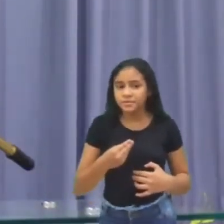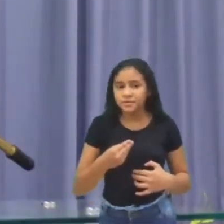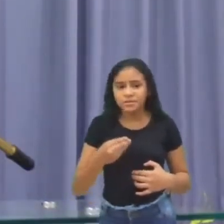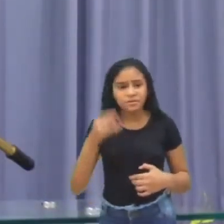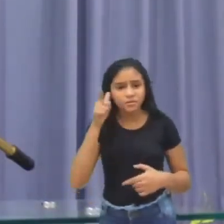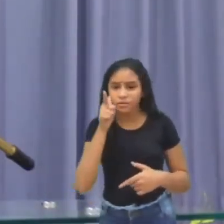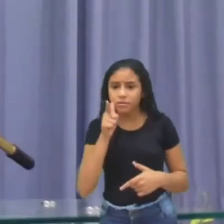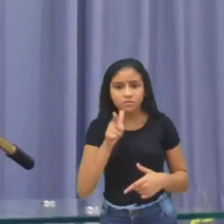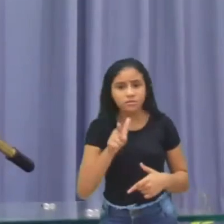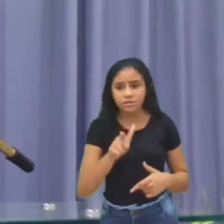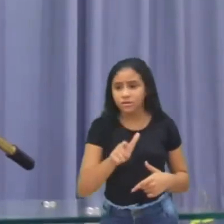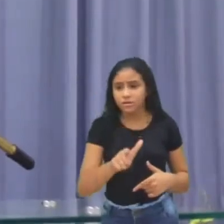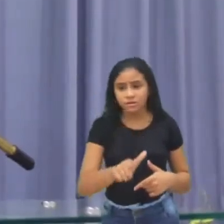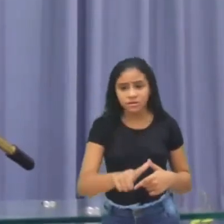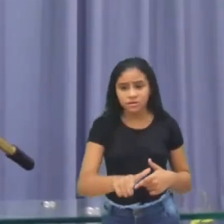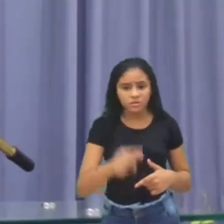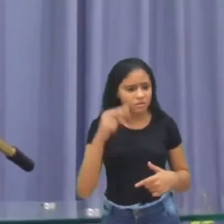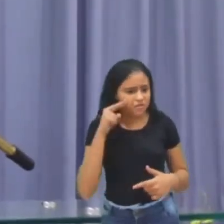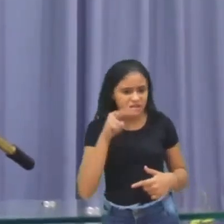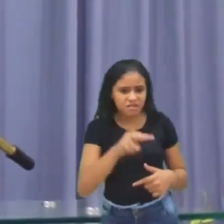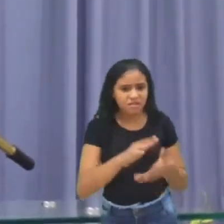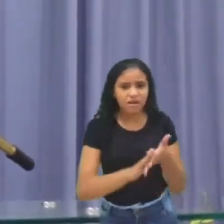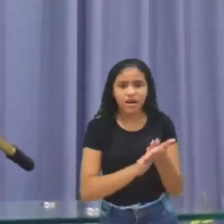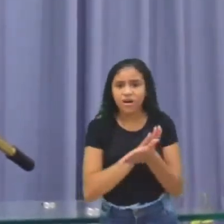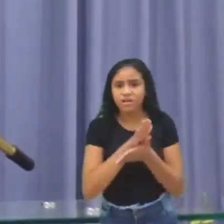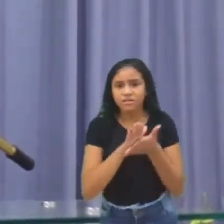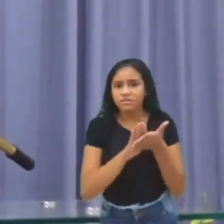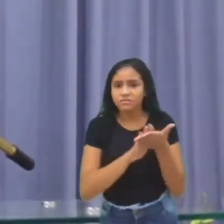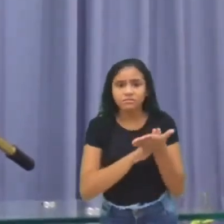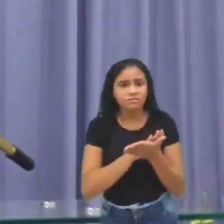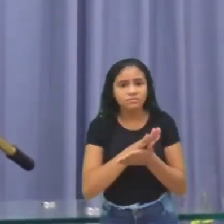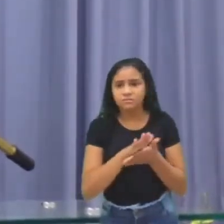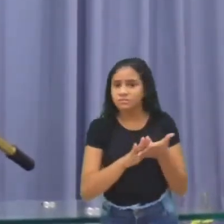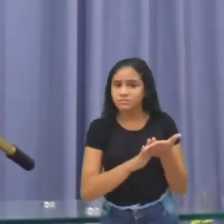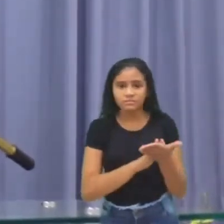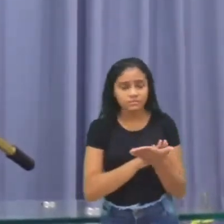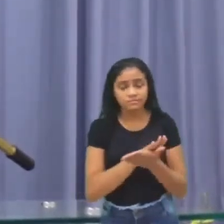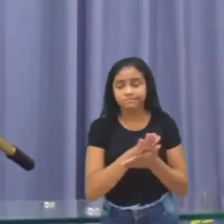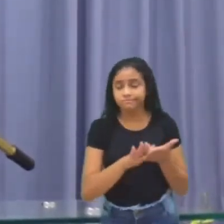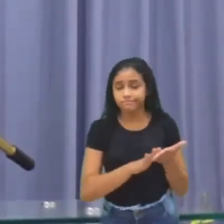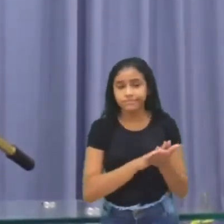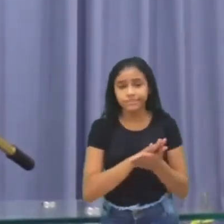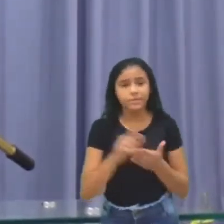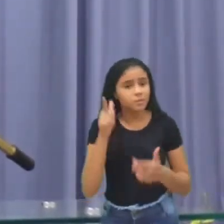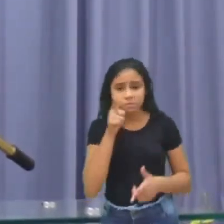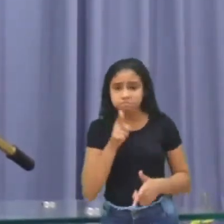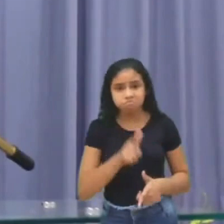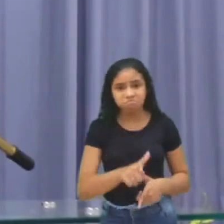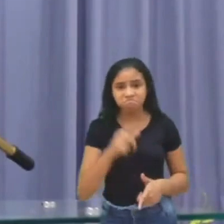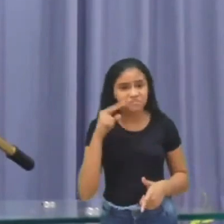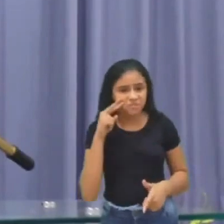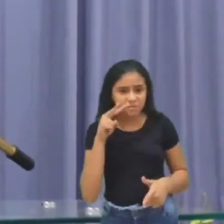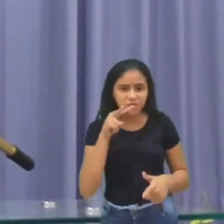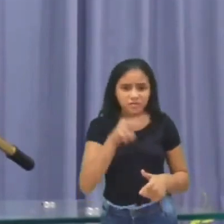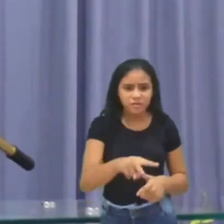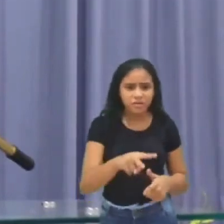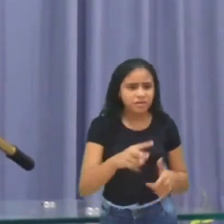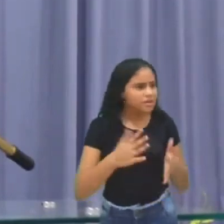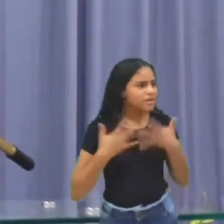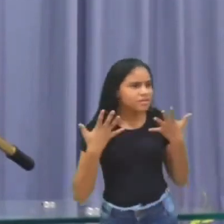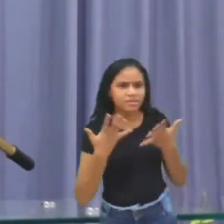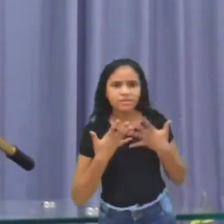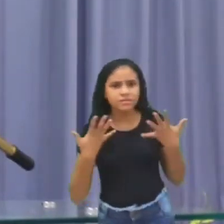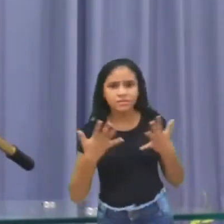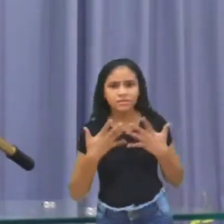ver saída, ele não consegue ver nenhuma porta de saída, ele não consegue ver nenhum motivo de